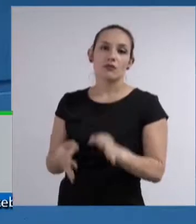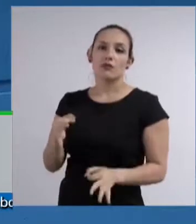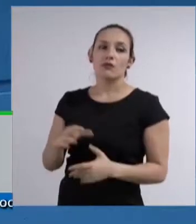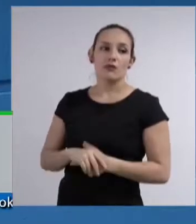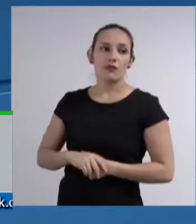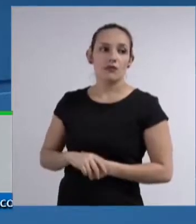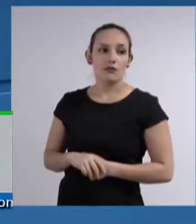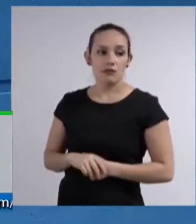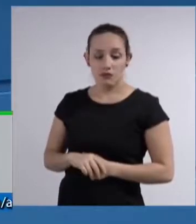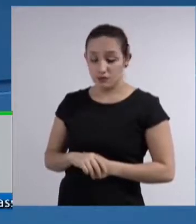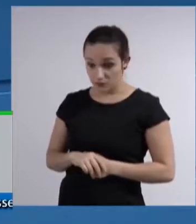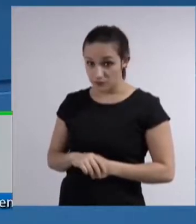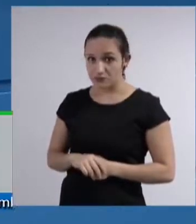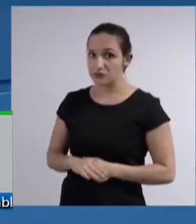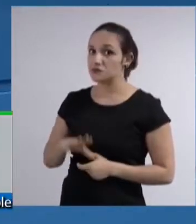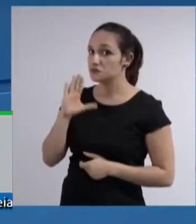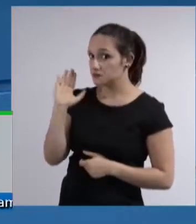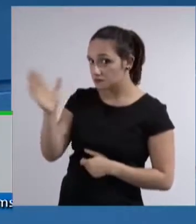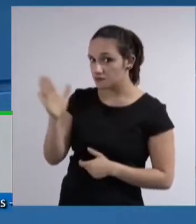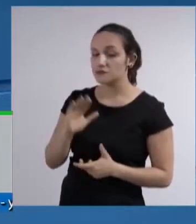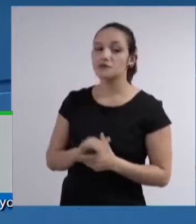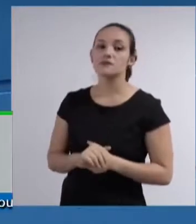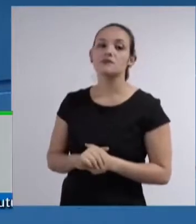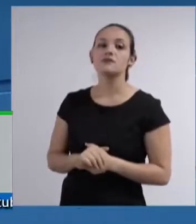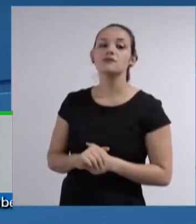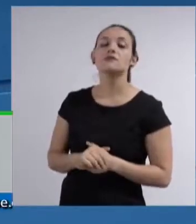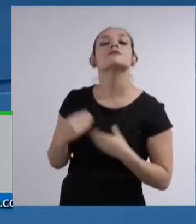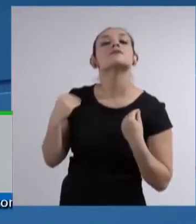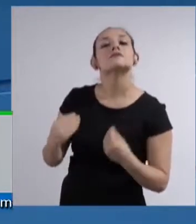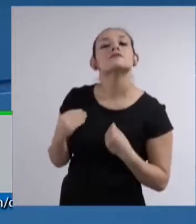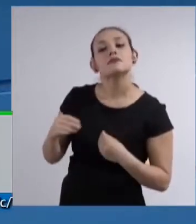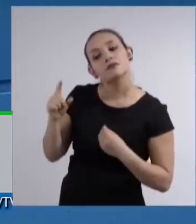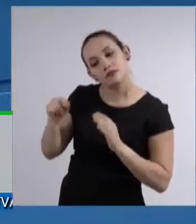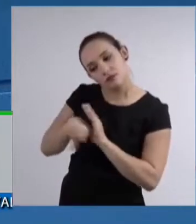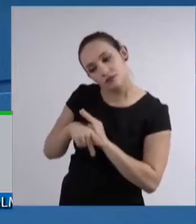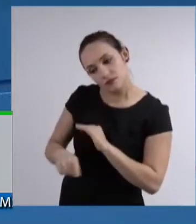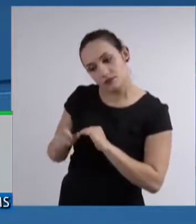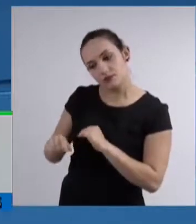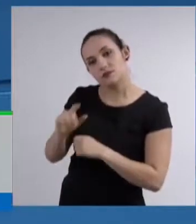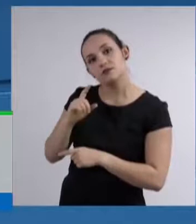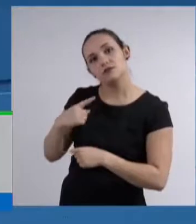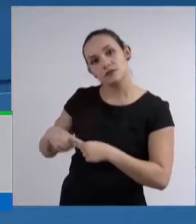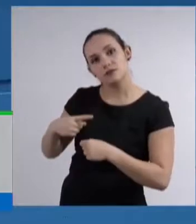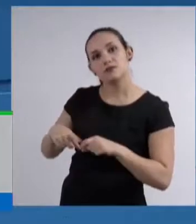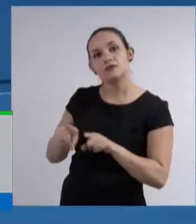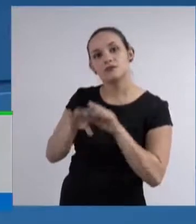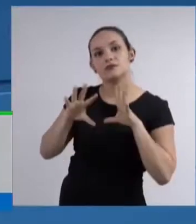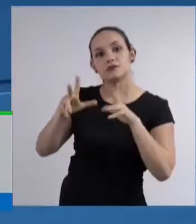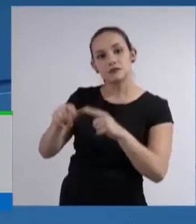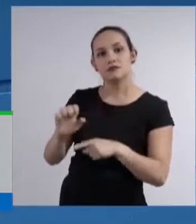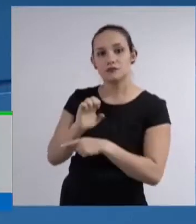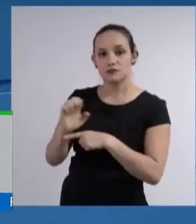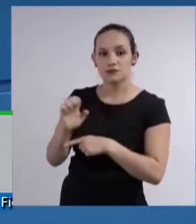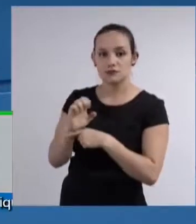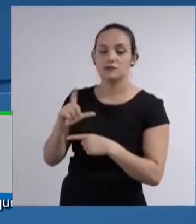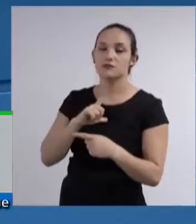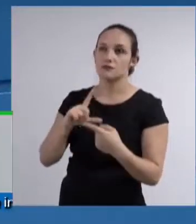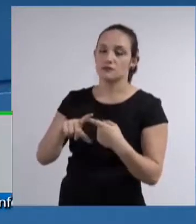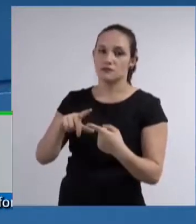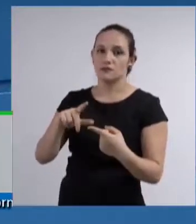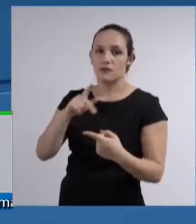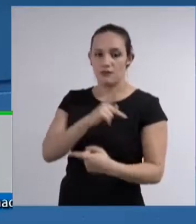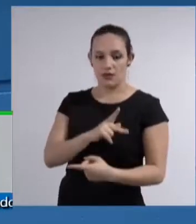e, inclusive, essa comissão ela serve para a cidade aqui e para todo o Estado. E lá é composta com a Polícia